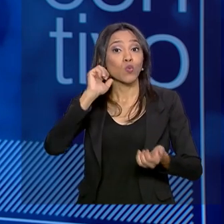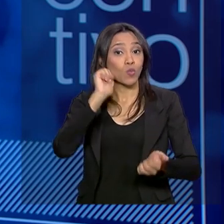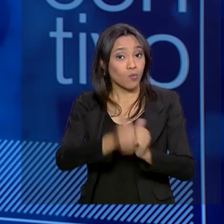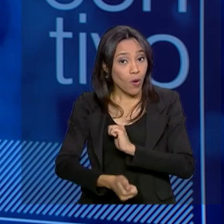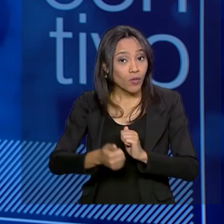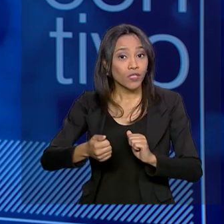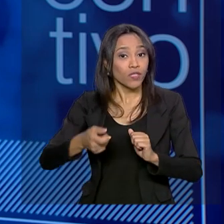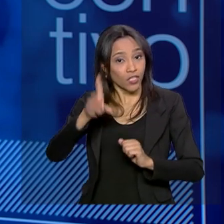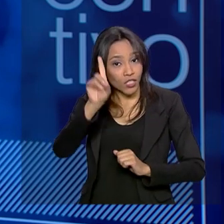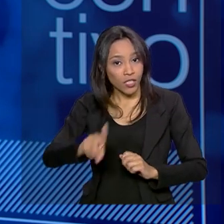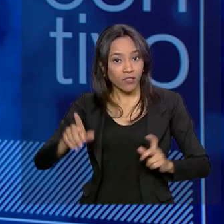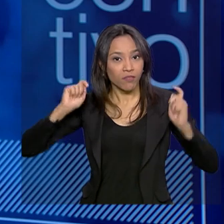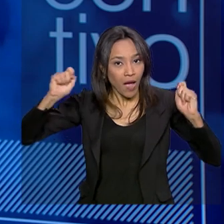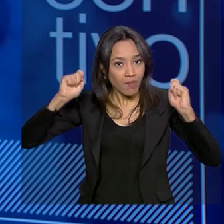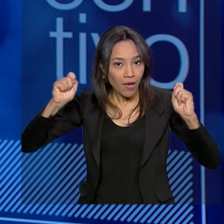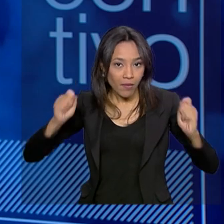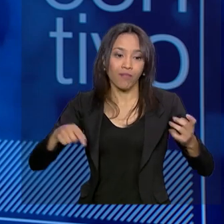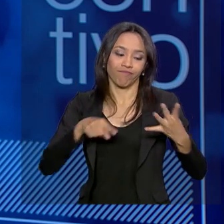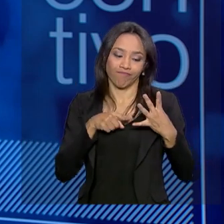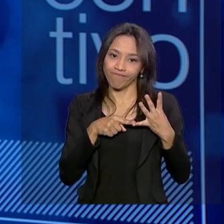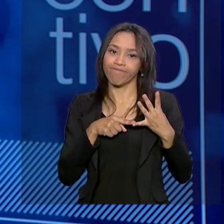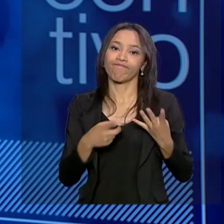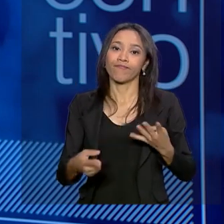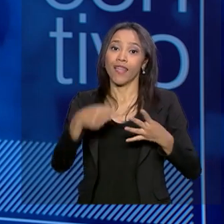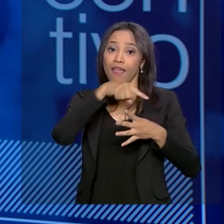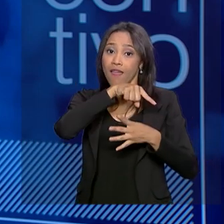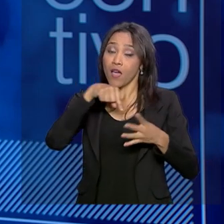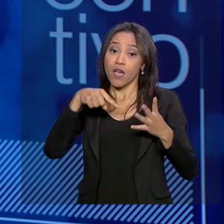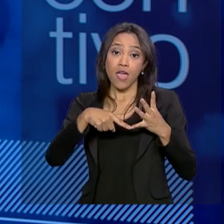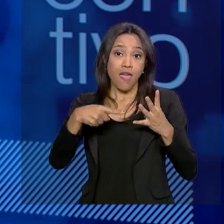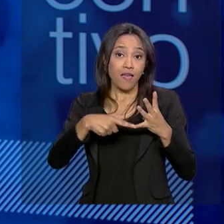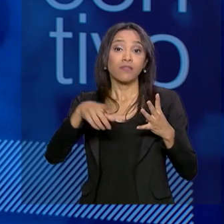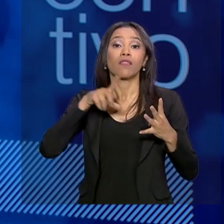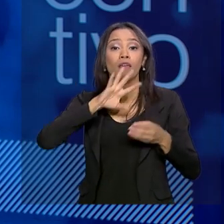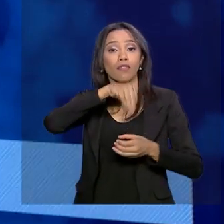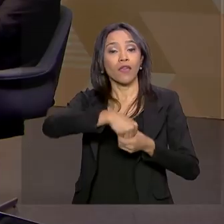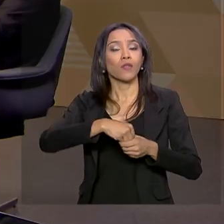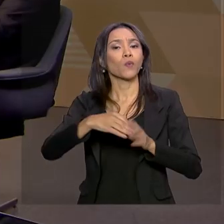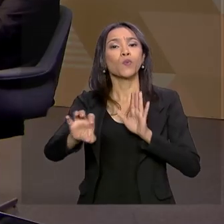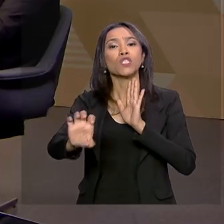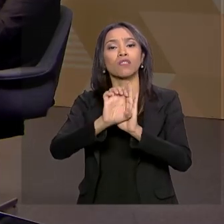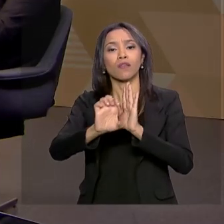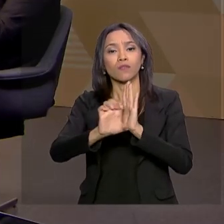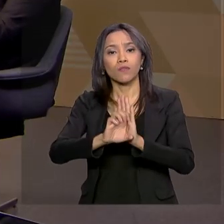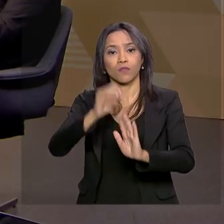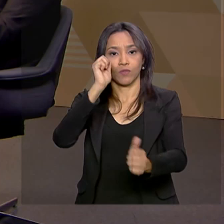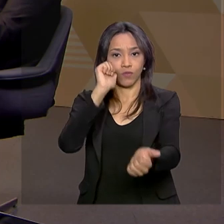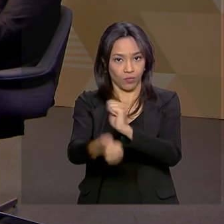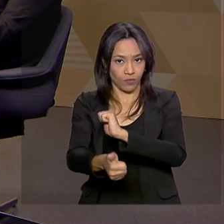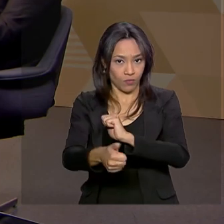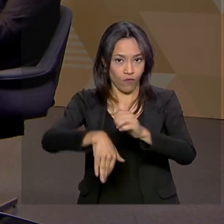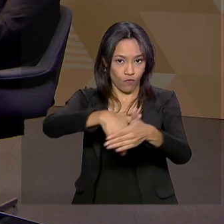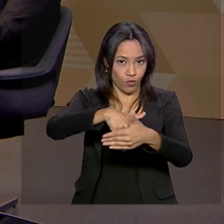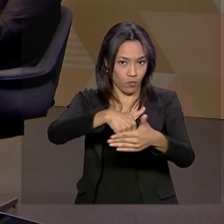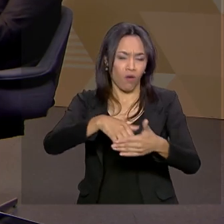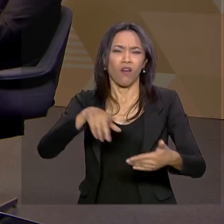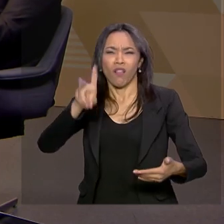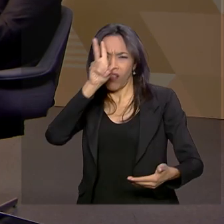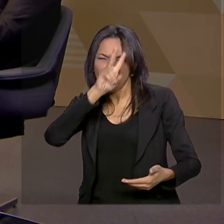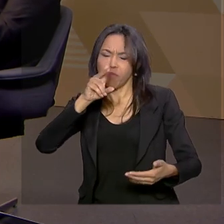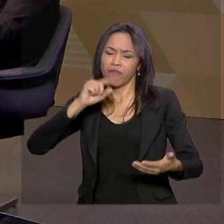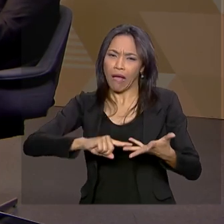O macro projeto dessa secretaria é o Estatuto do Futebol. Nós vimos aí várias tentativas de resolver o problema